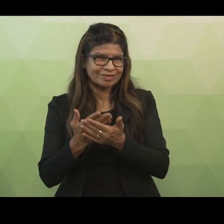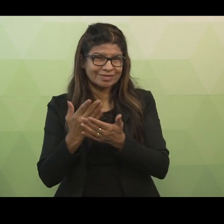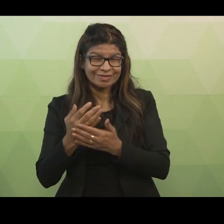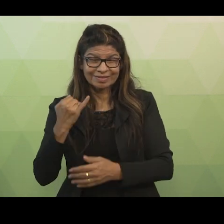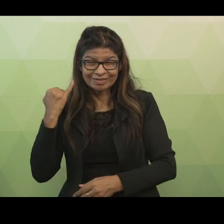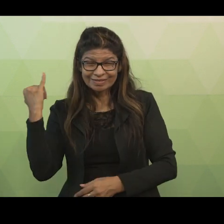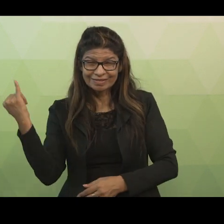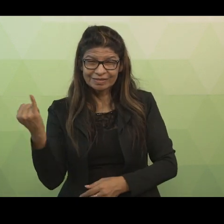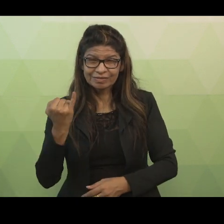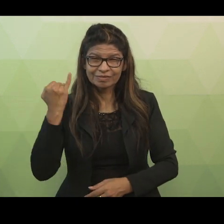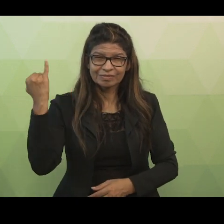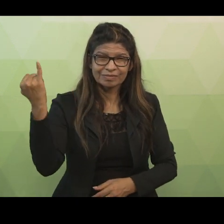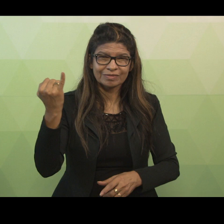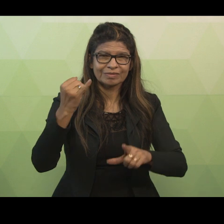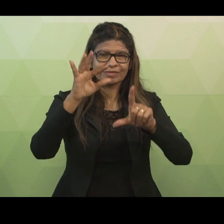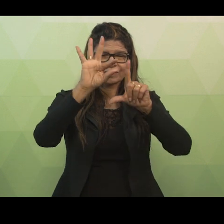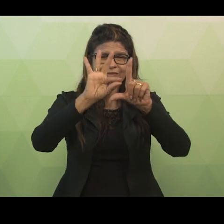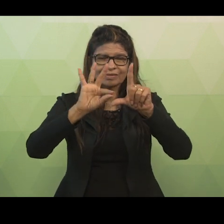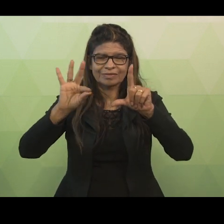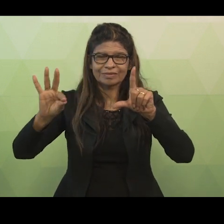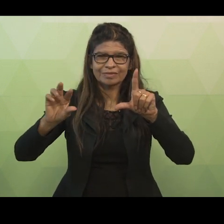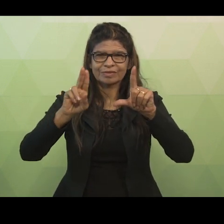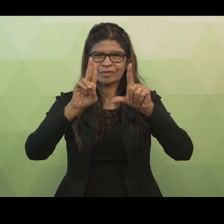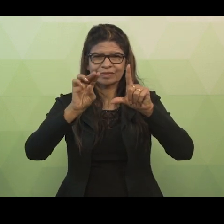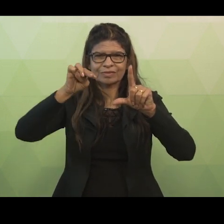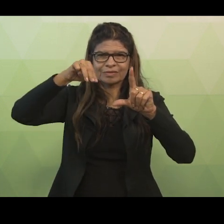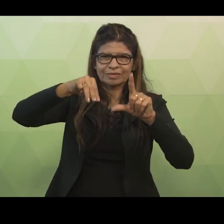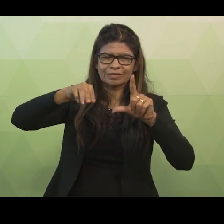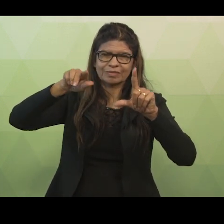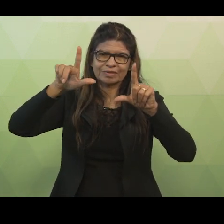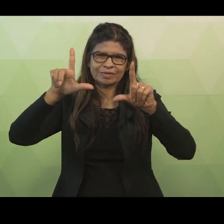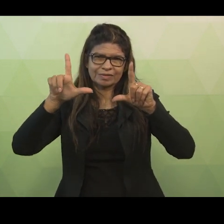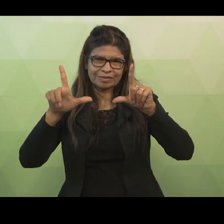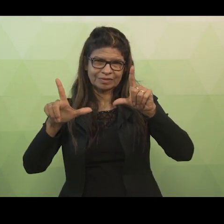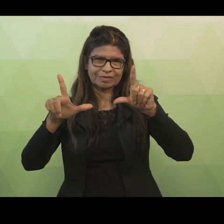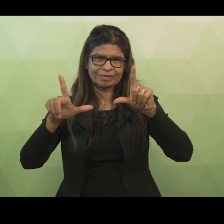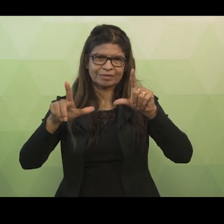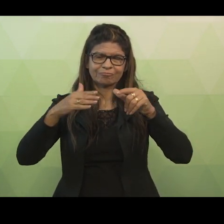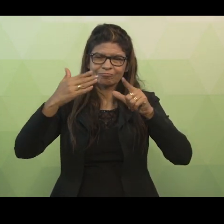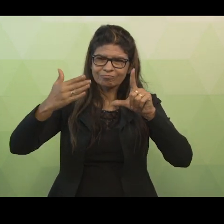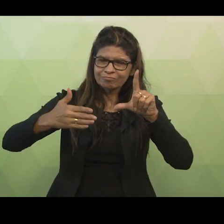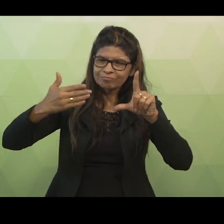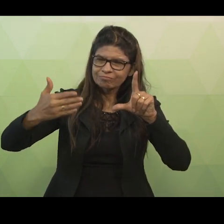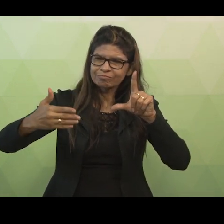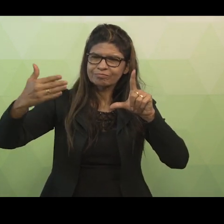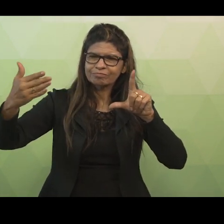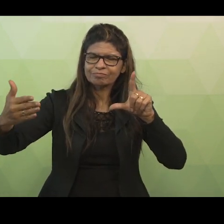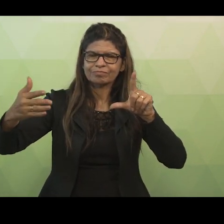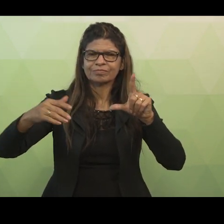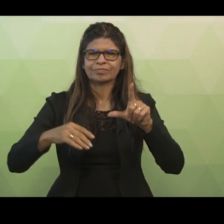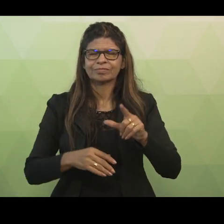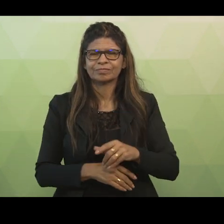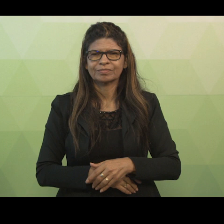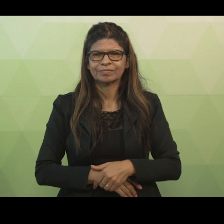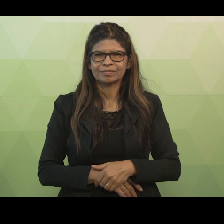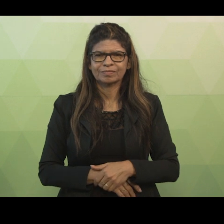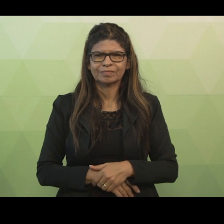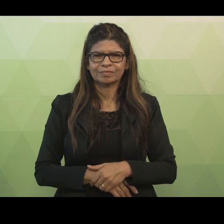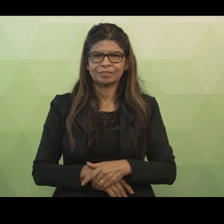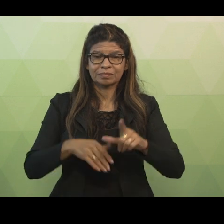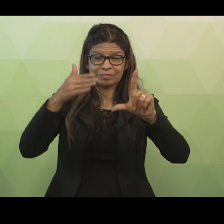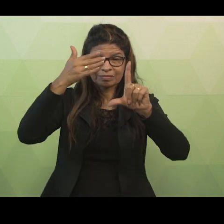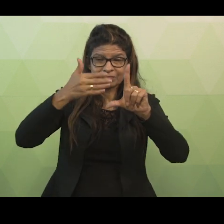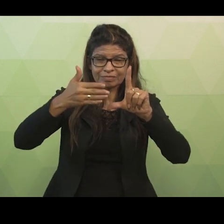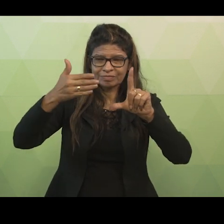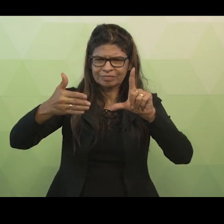de nascimento, entre outros que a empresa julgar necessário. Além das cópias das fichas, é importante